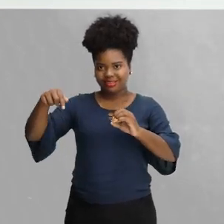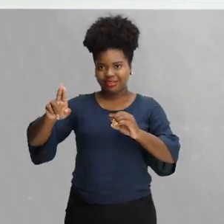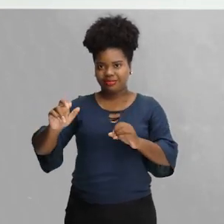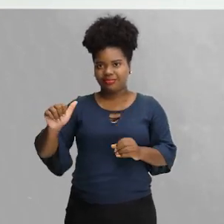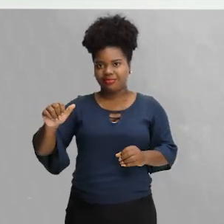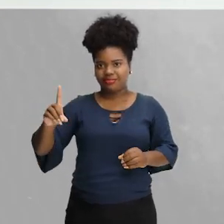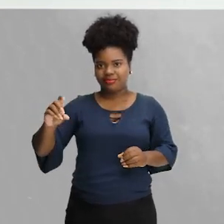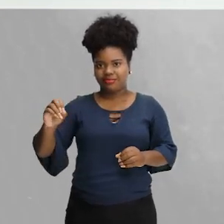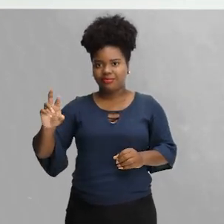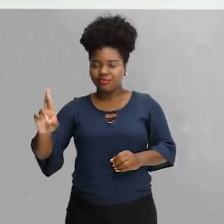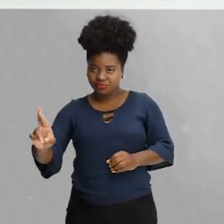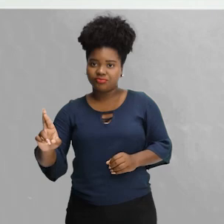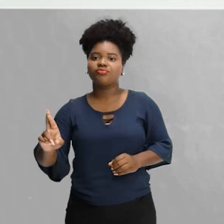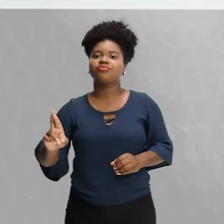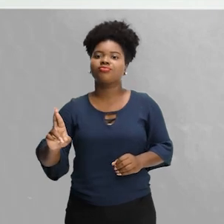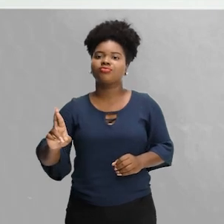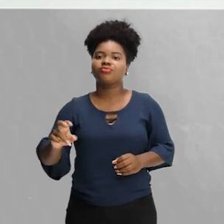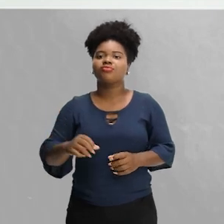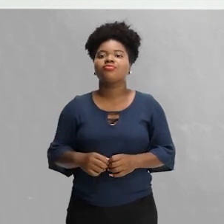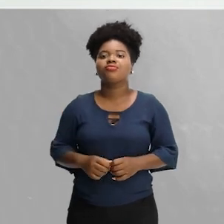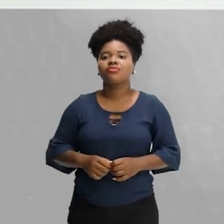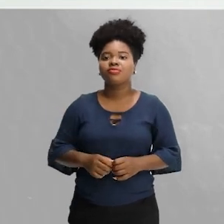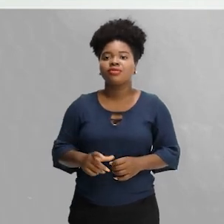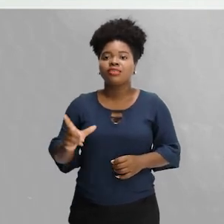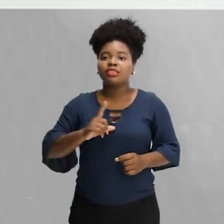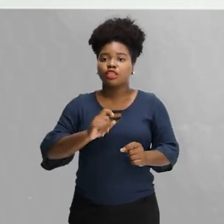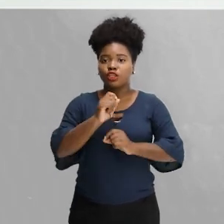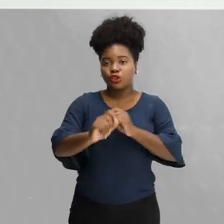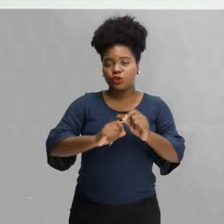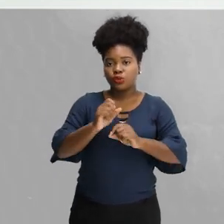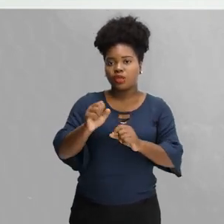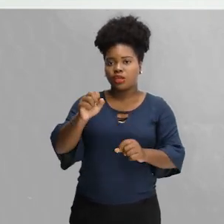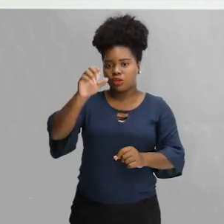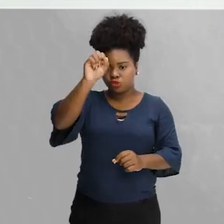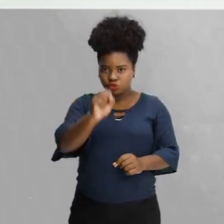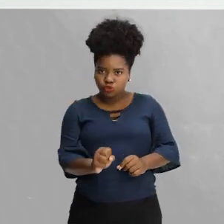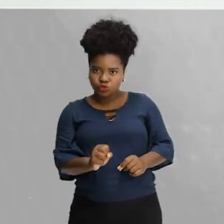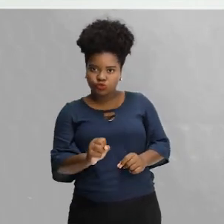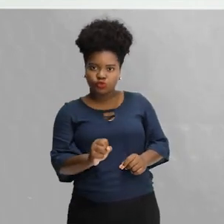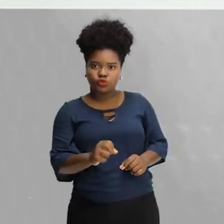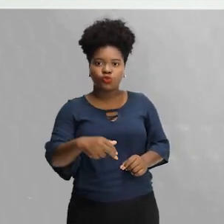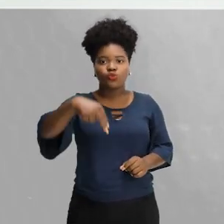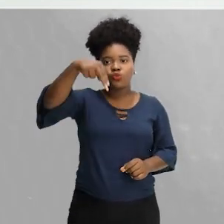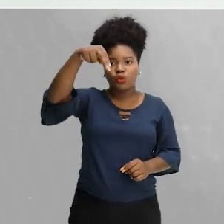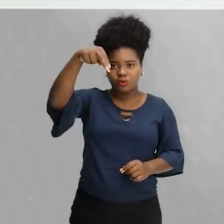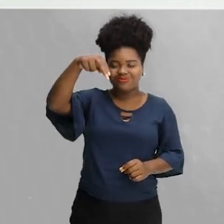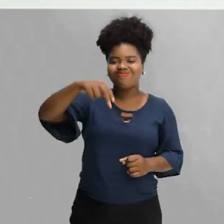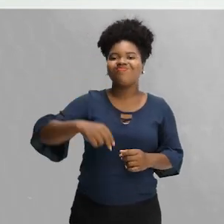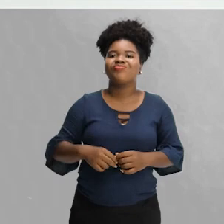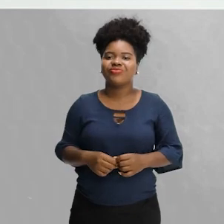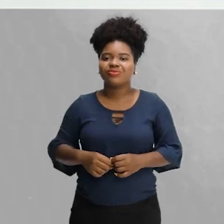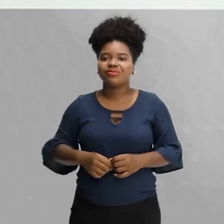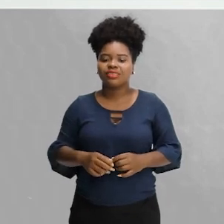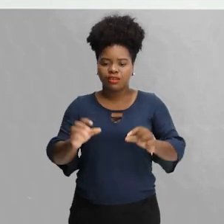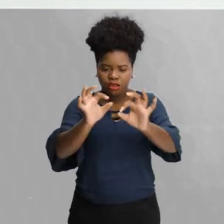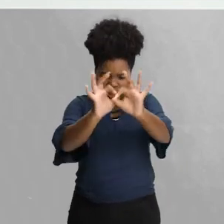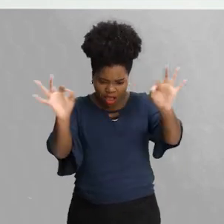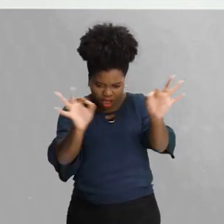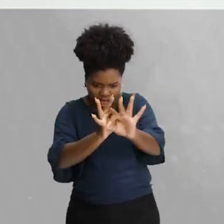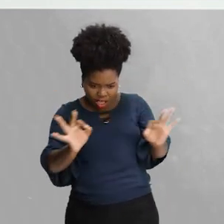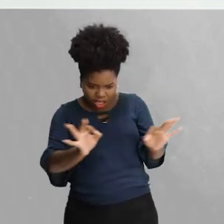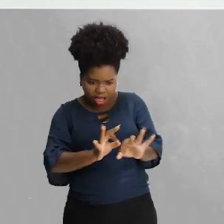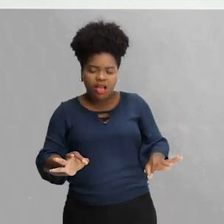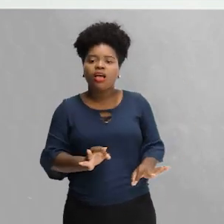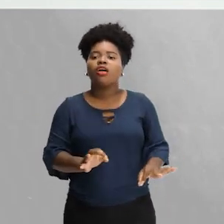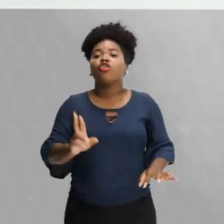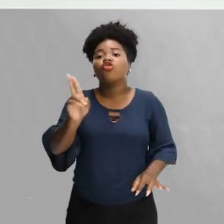o Trópico de Capricórnio ao sul, o Círculo Polar sul, o Círculo Polar norte. Essas linhas têm nomes e não é